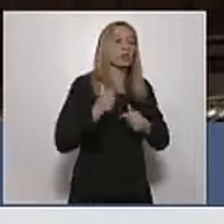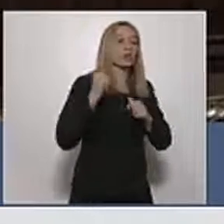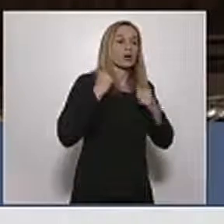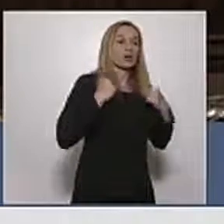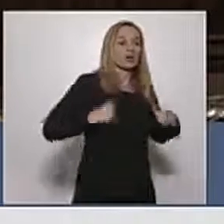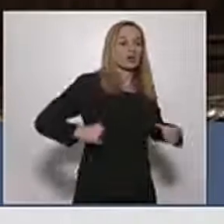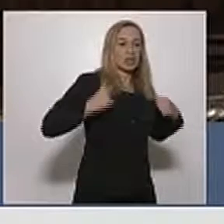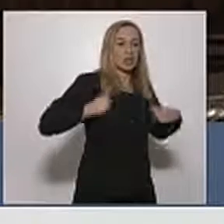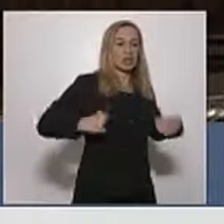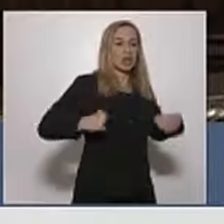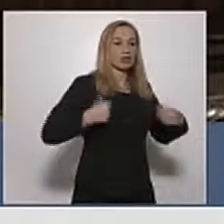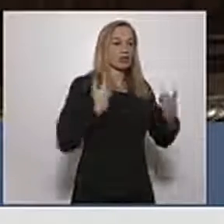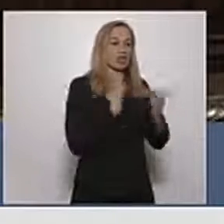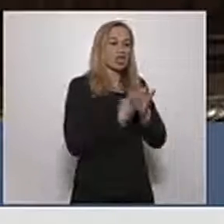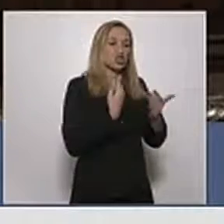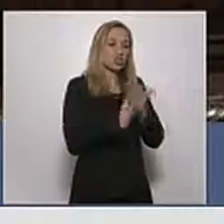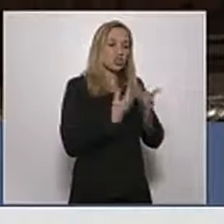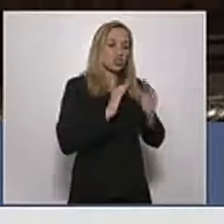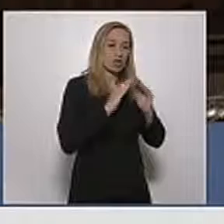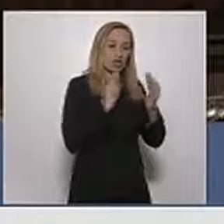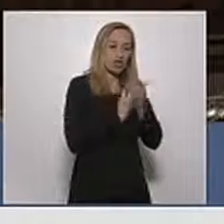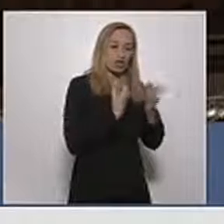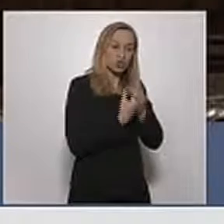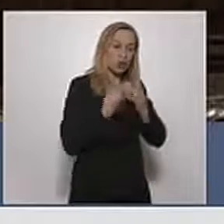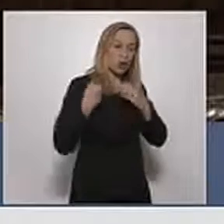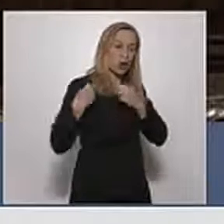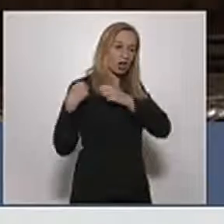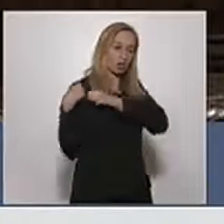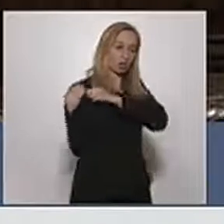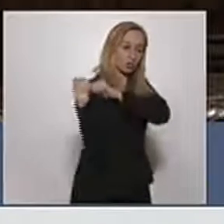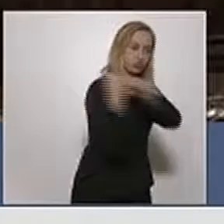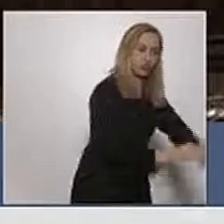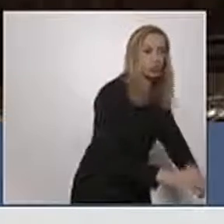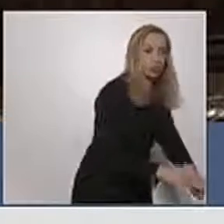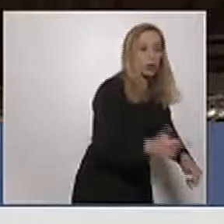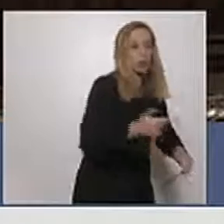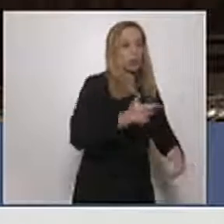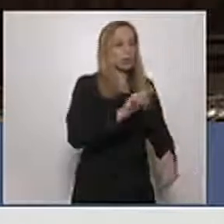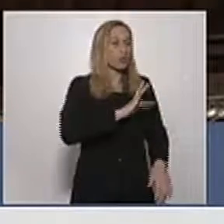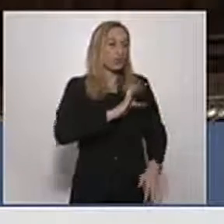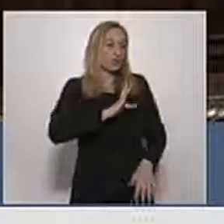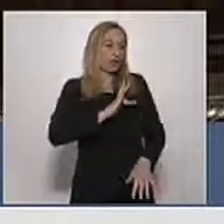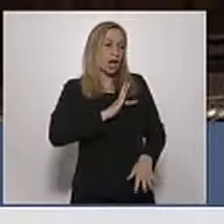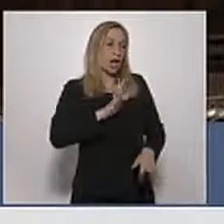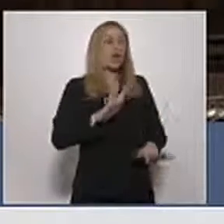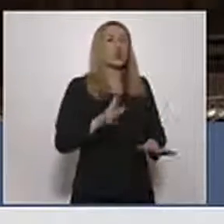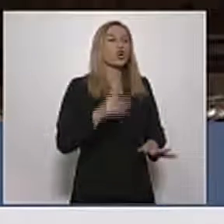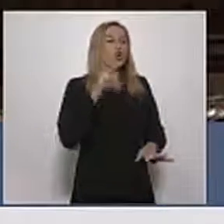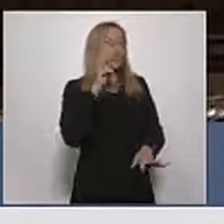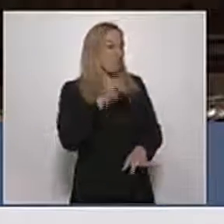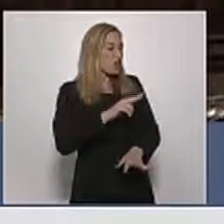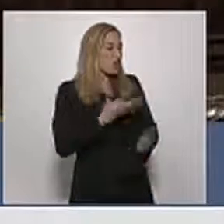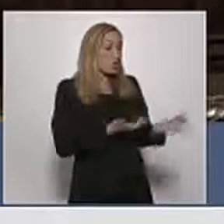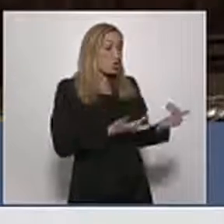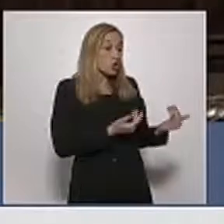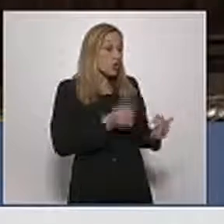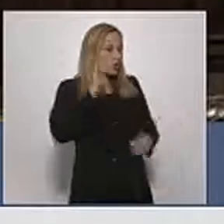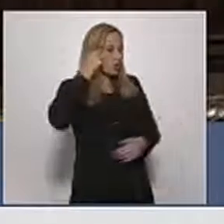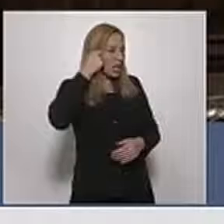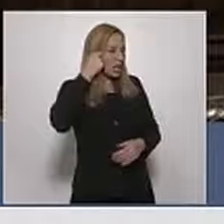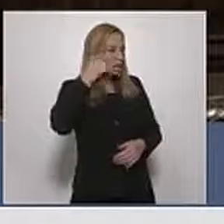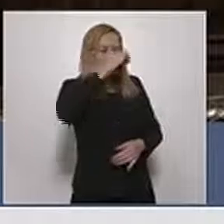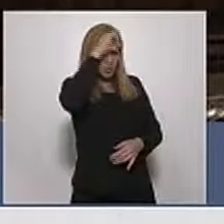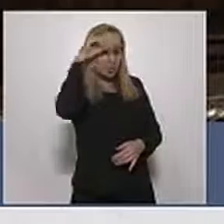chão, porque é isso, ele como um jovem negro, ele não é inocente. Ele é o jovem negro que